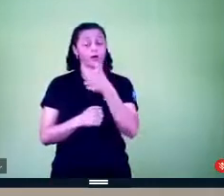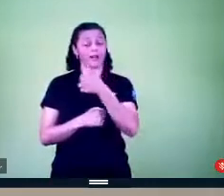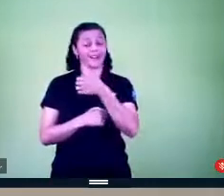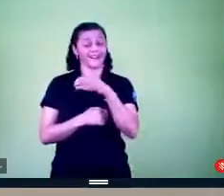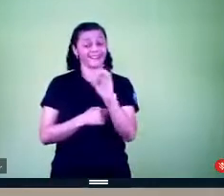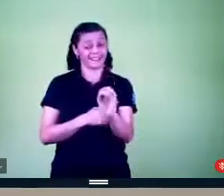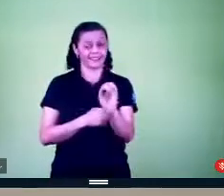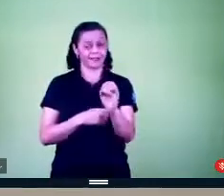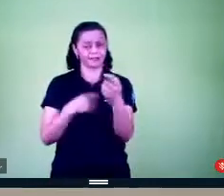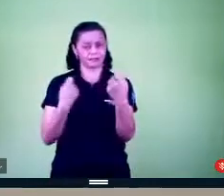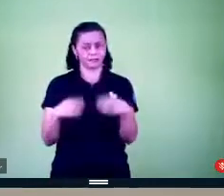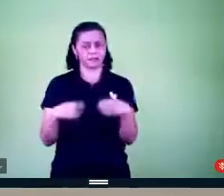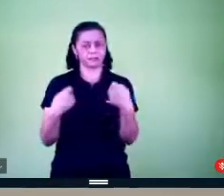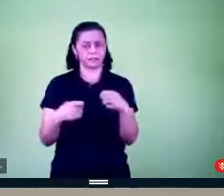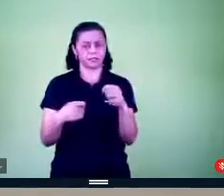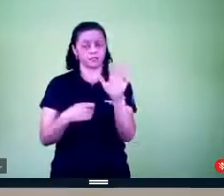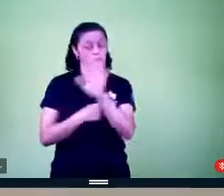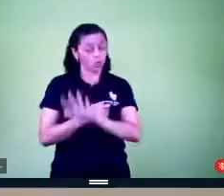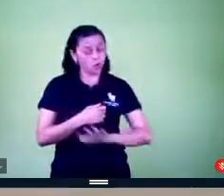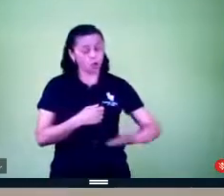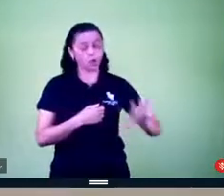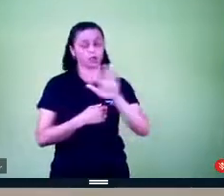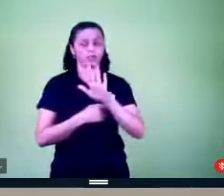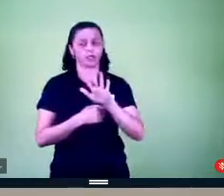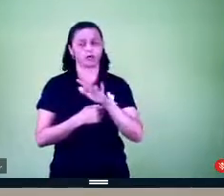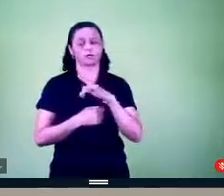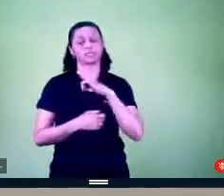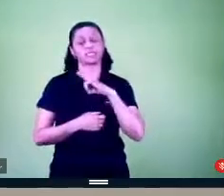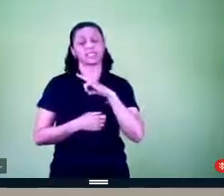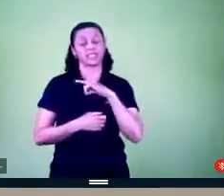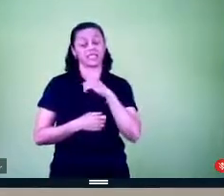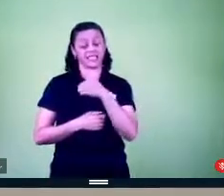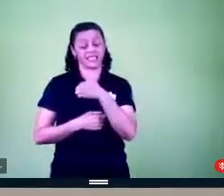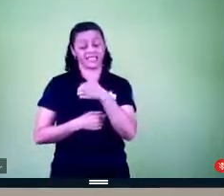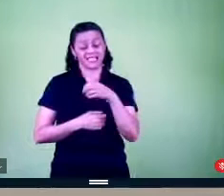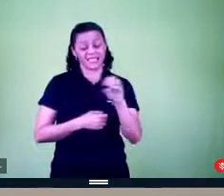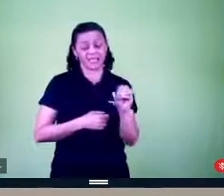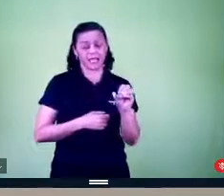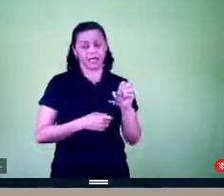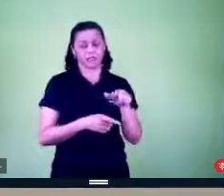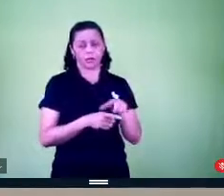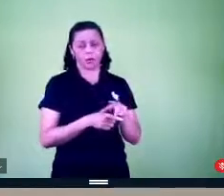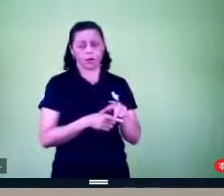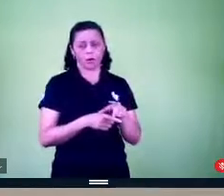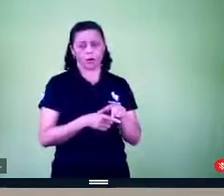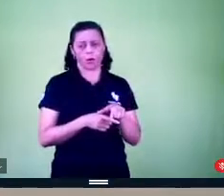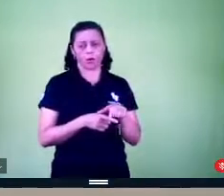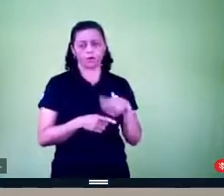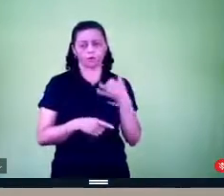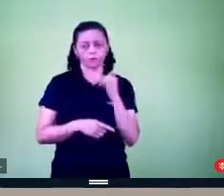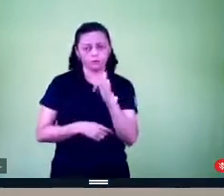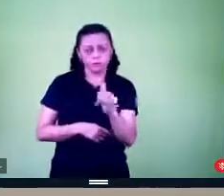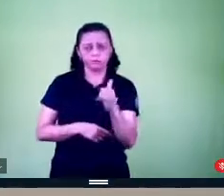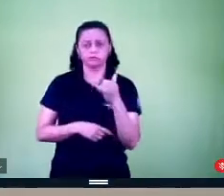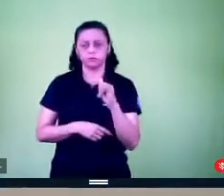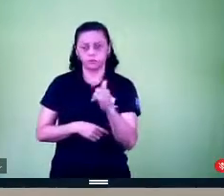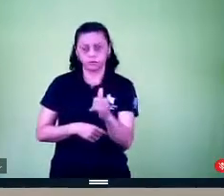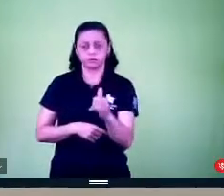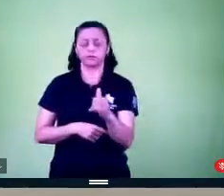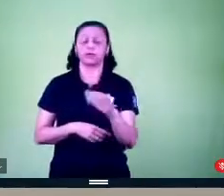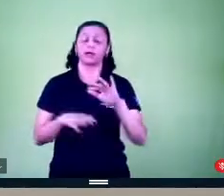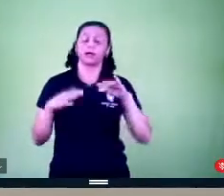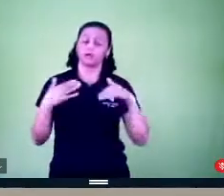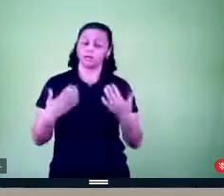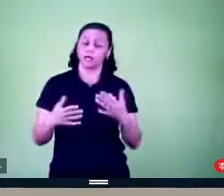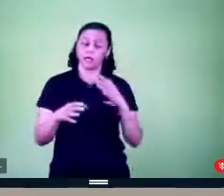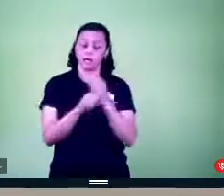eu tenho 10 litros passando por segundo, né? Numa tubulação e duas descidas, e a somatória das duas descidas